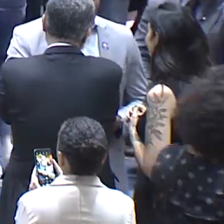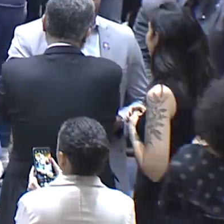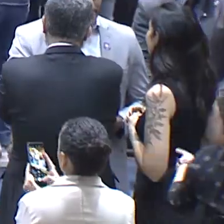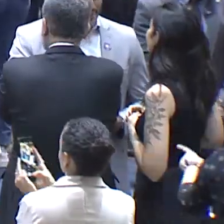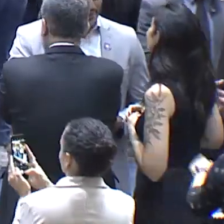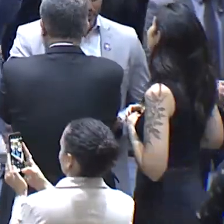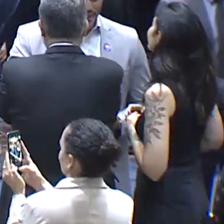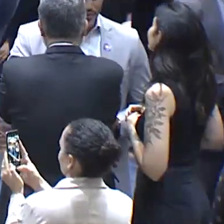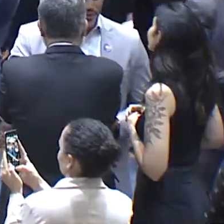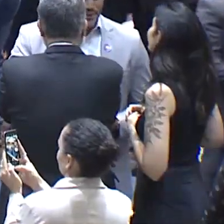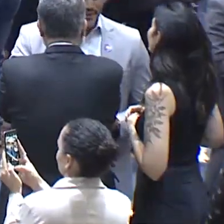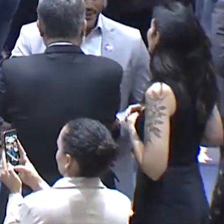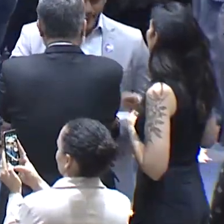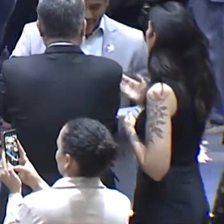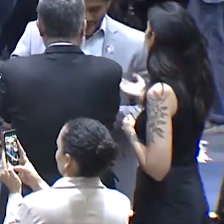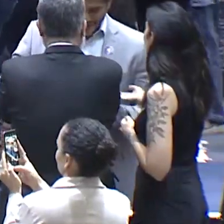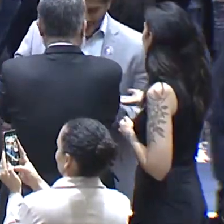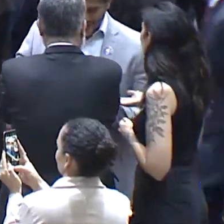É isso.